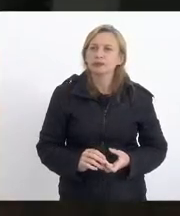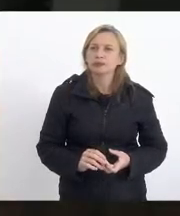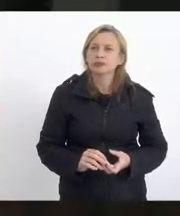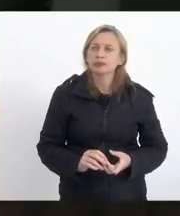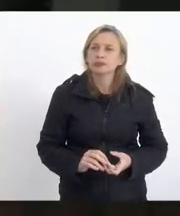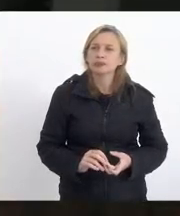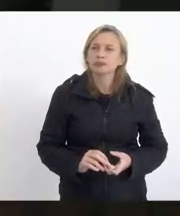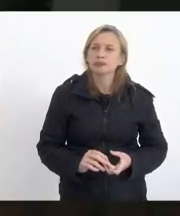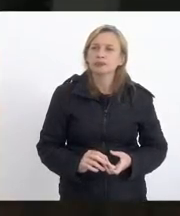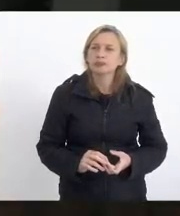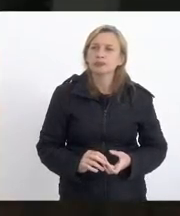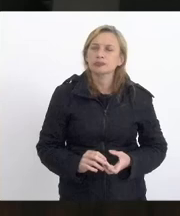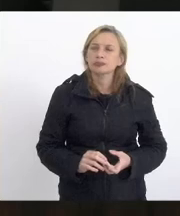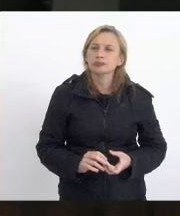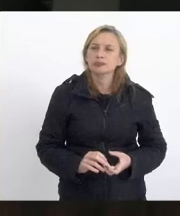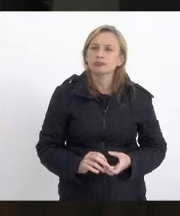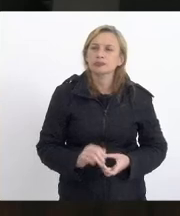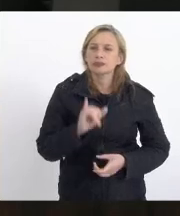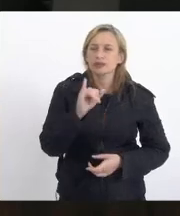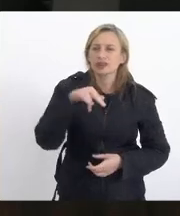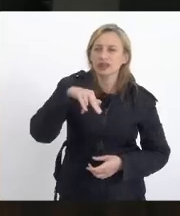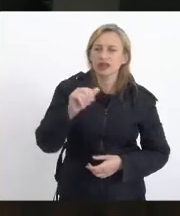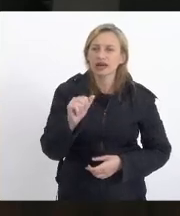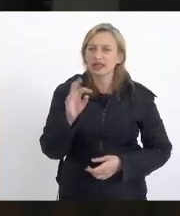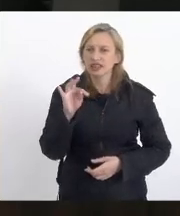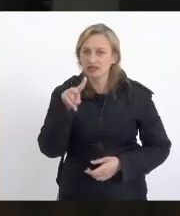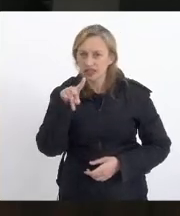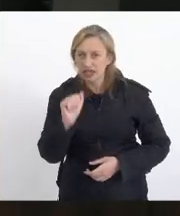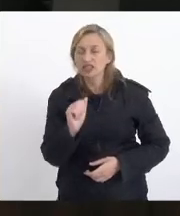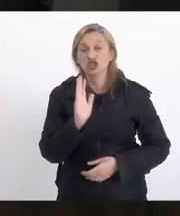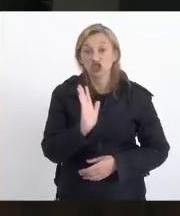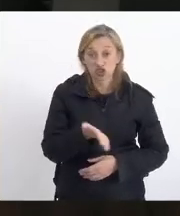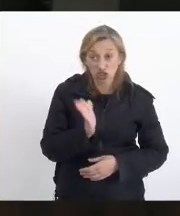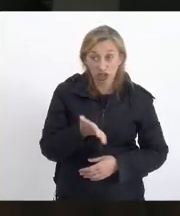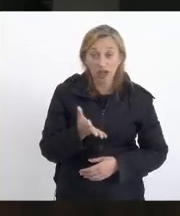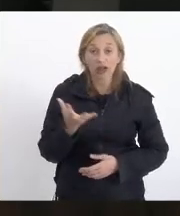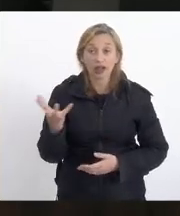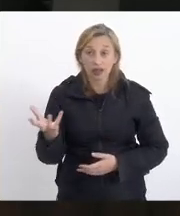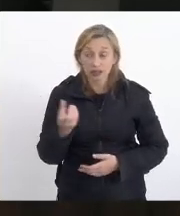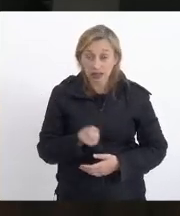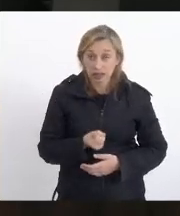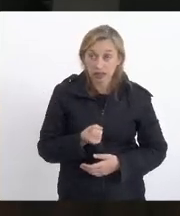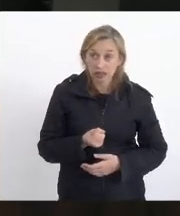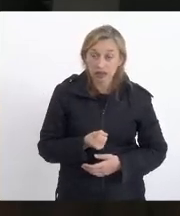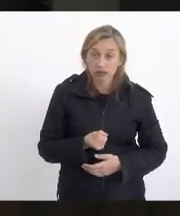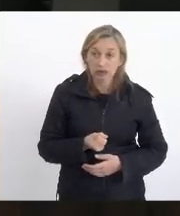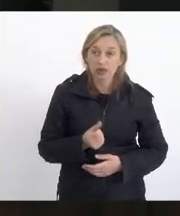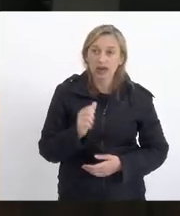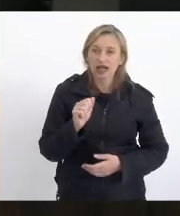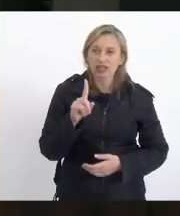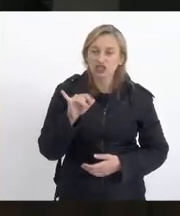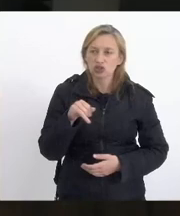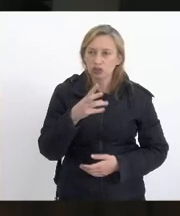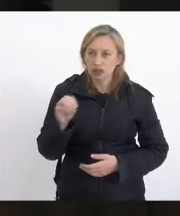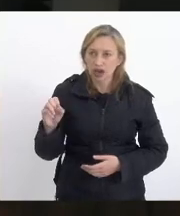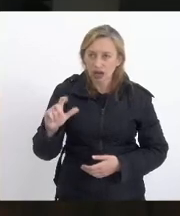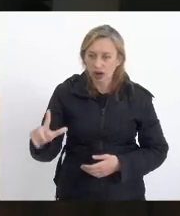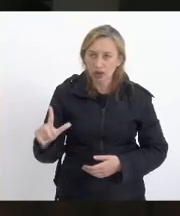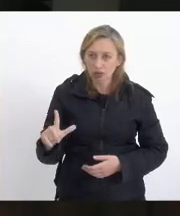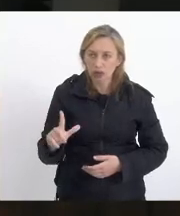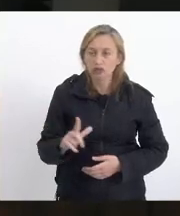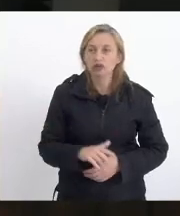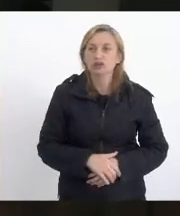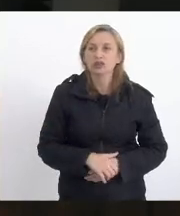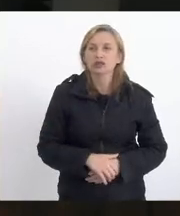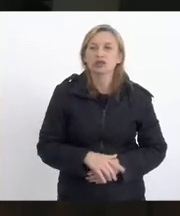Quem está na inatividade, já é inativo, recebe o adicional